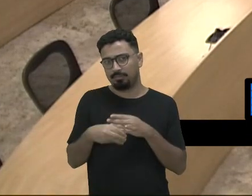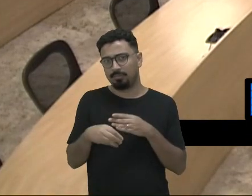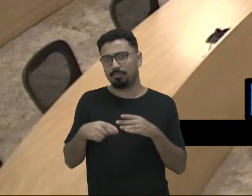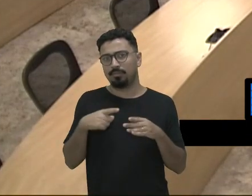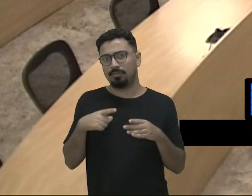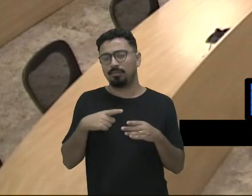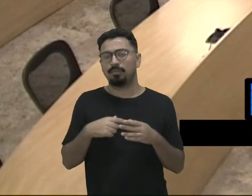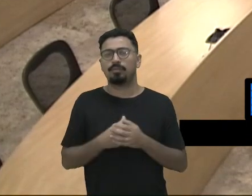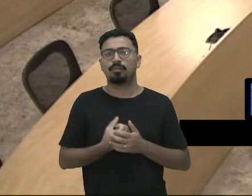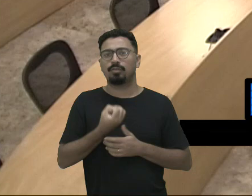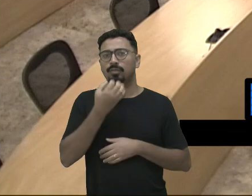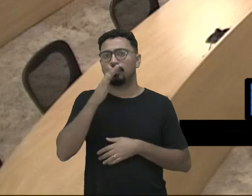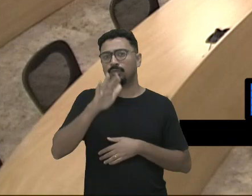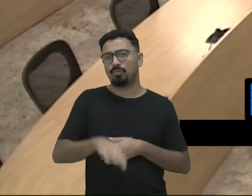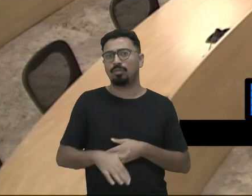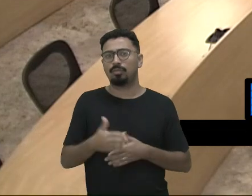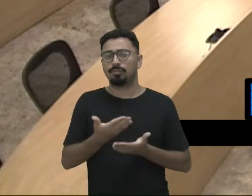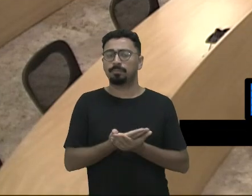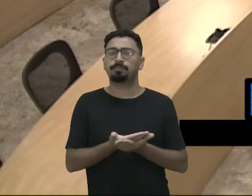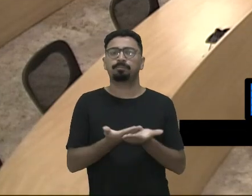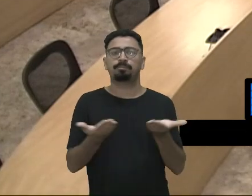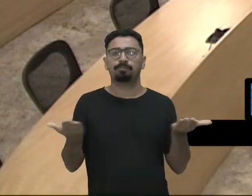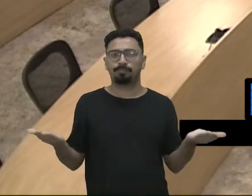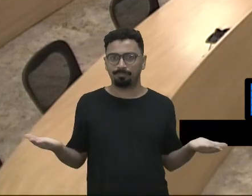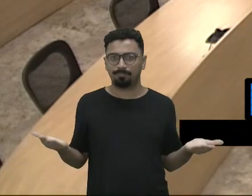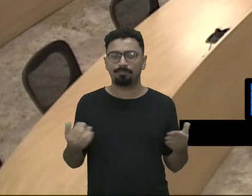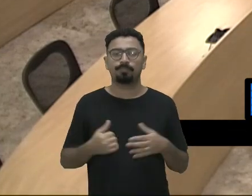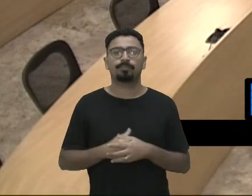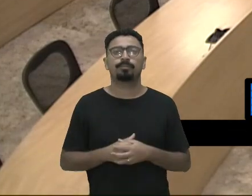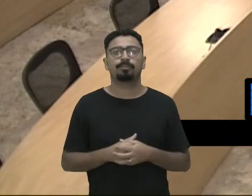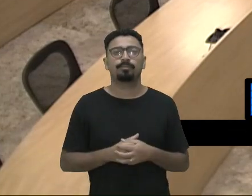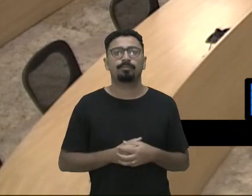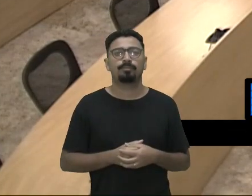bom. Boa tarde a todos, a todas e todes.